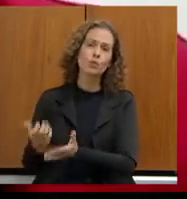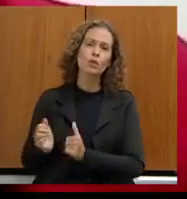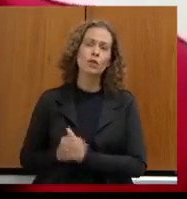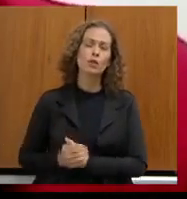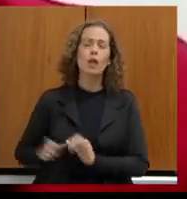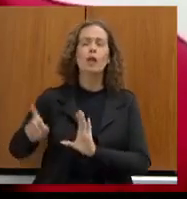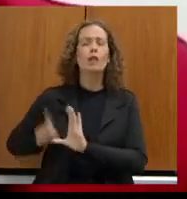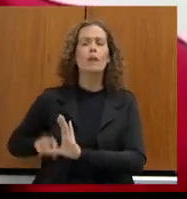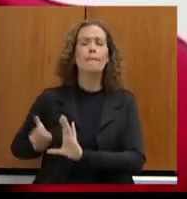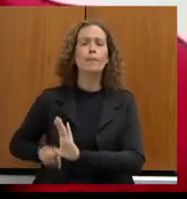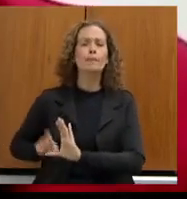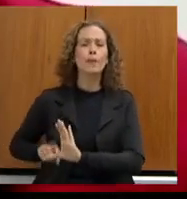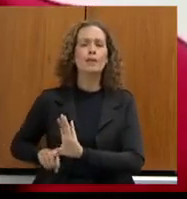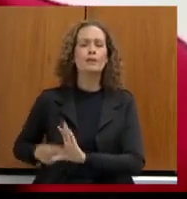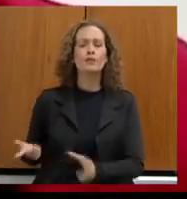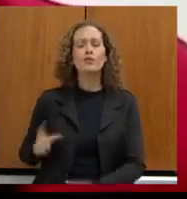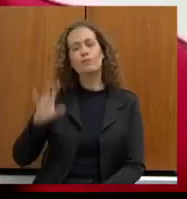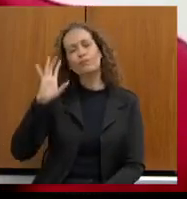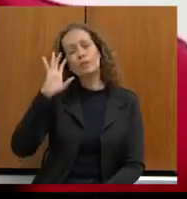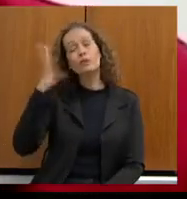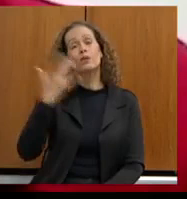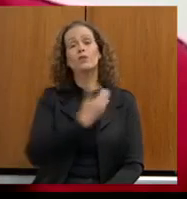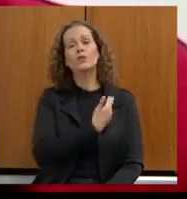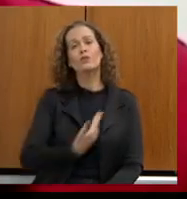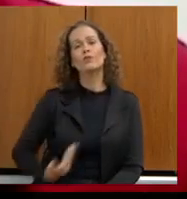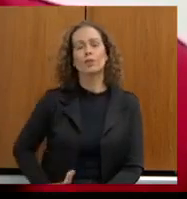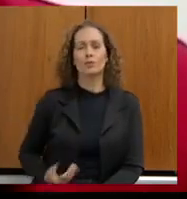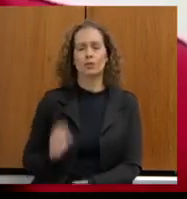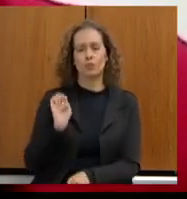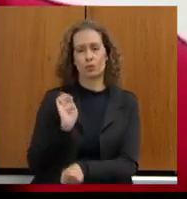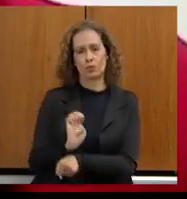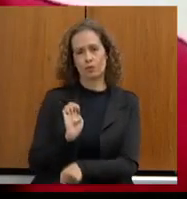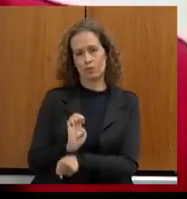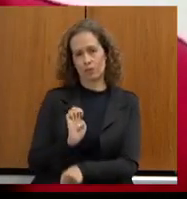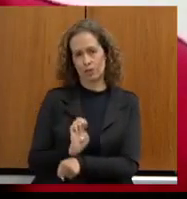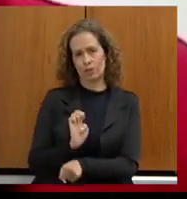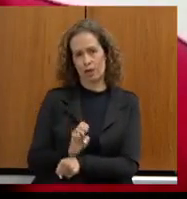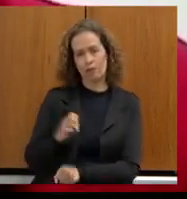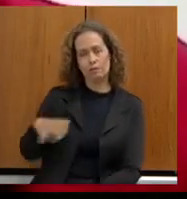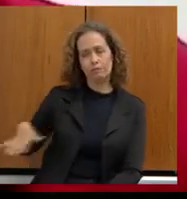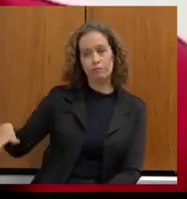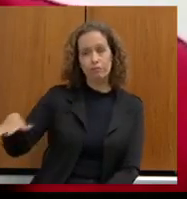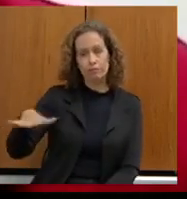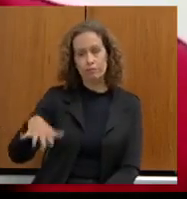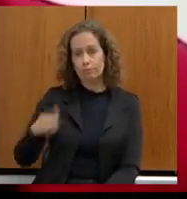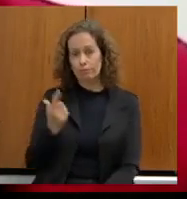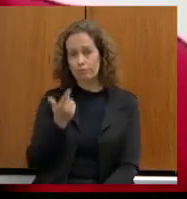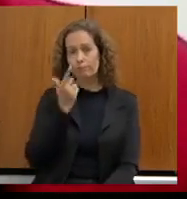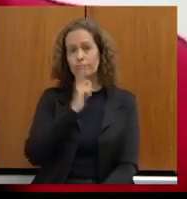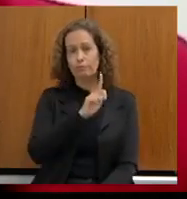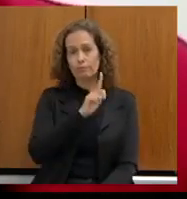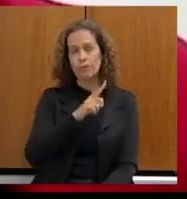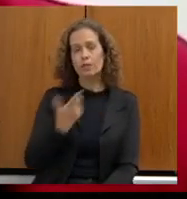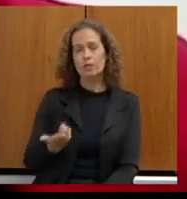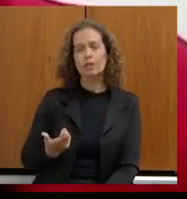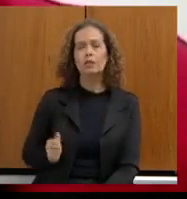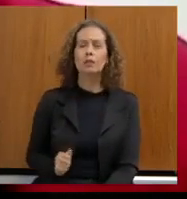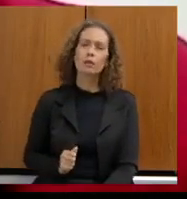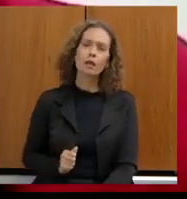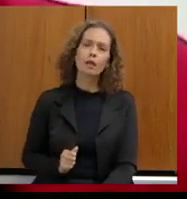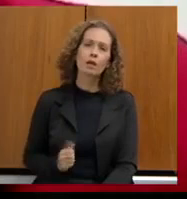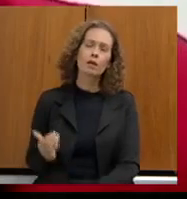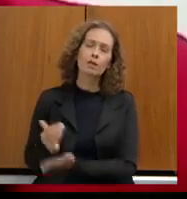decisão de tomada de decisão do Governo do Estado para que a gente possa tê-las de forma